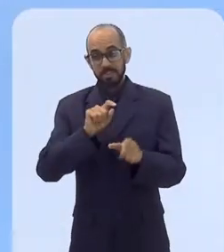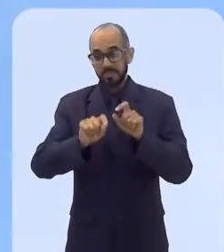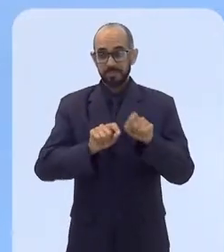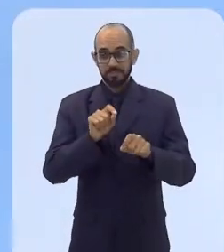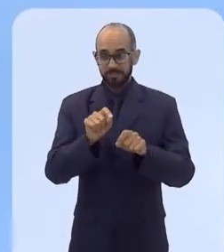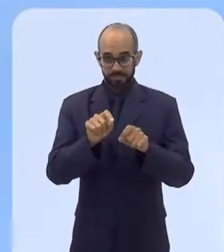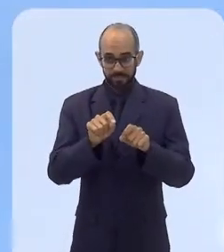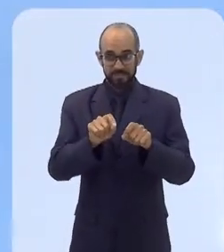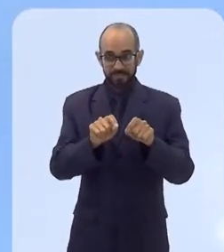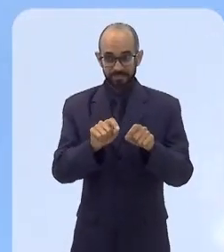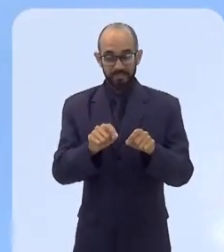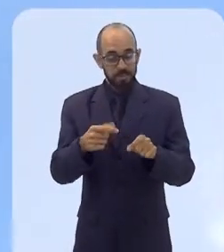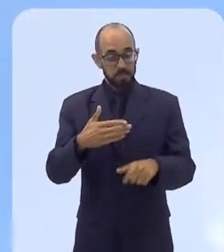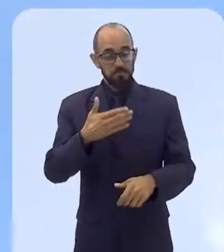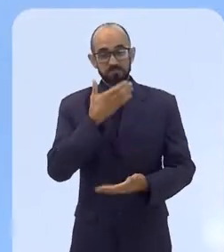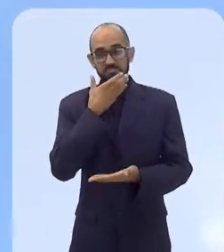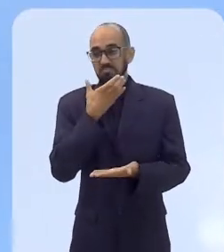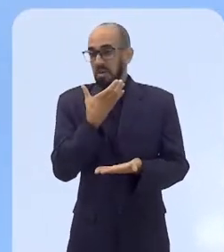estou